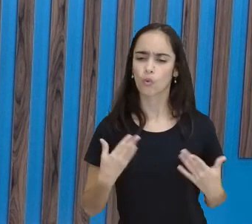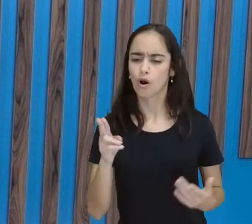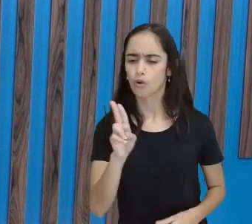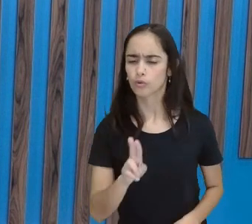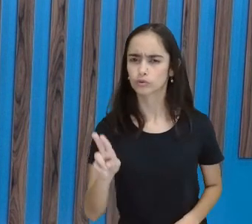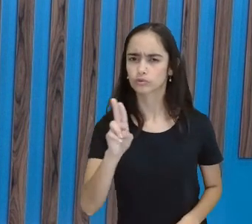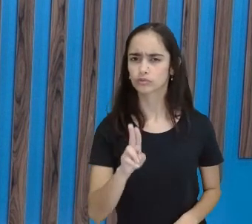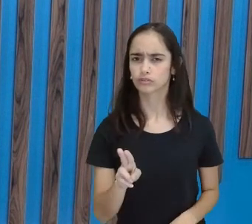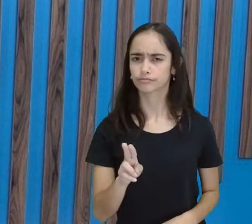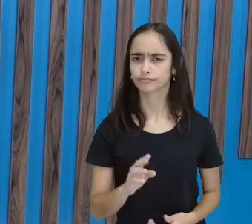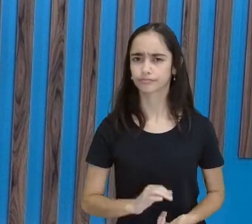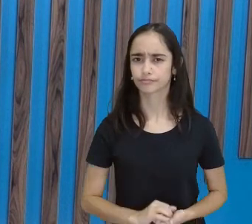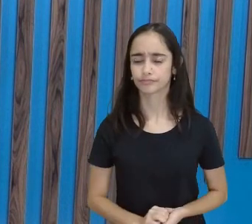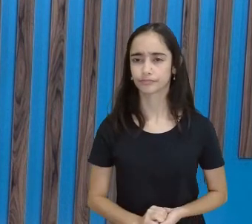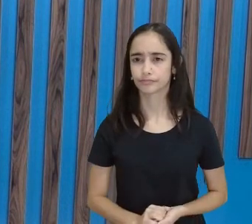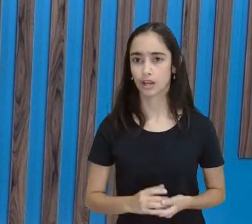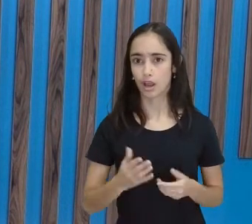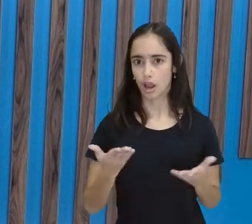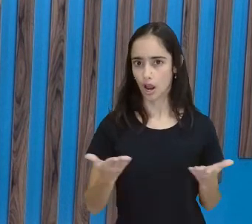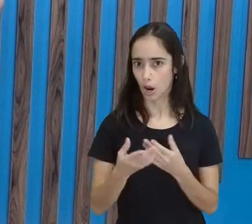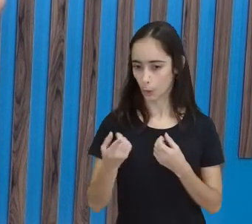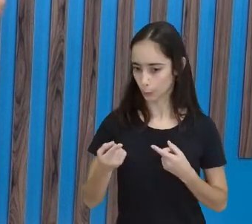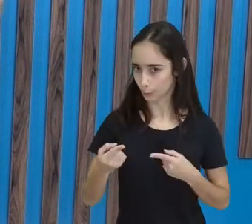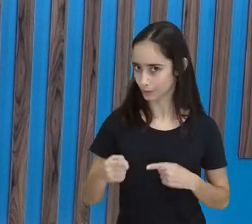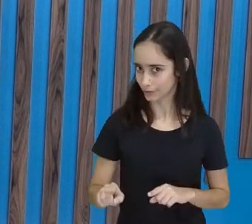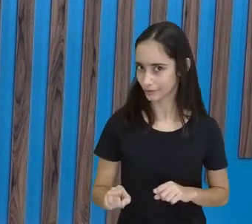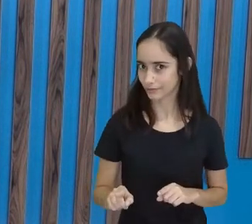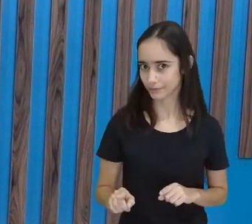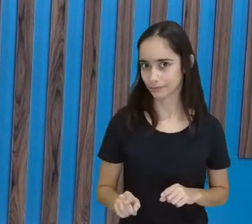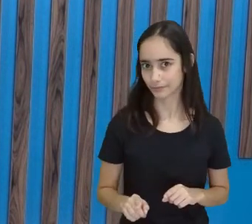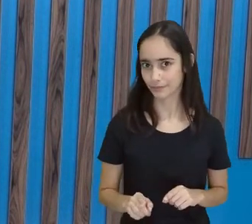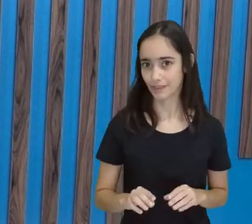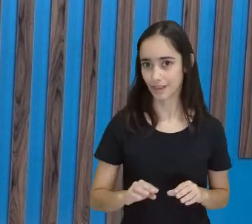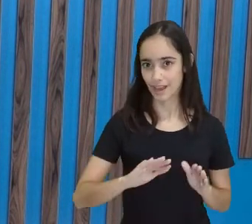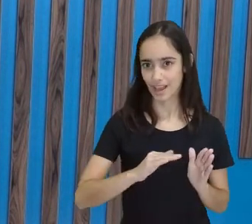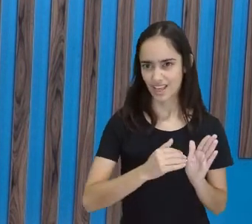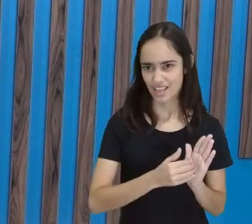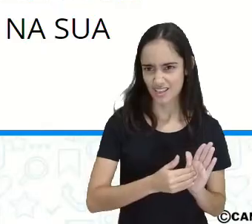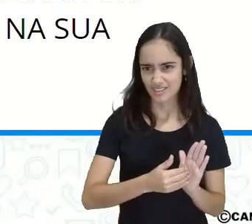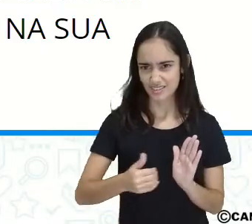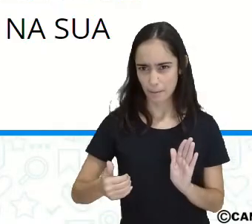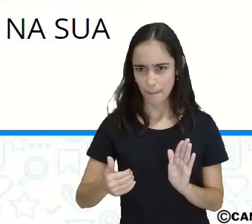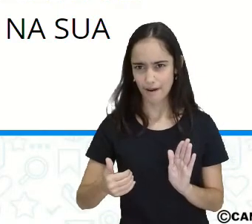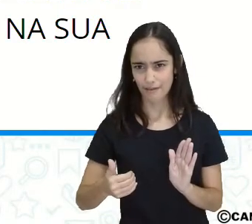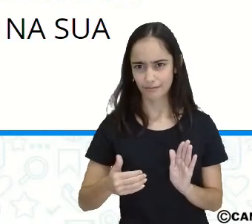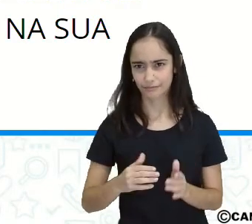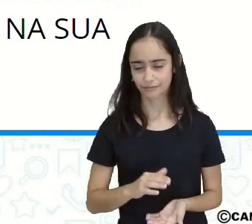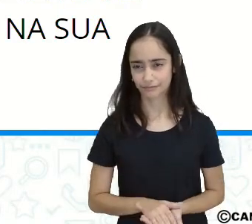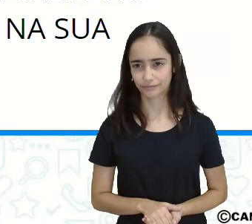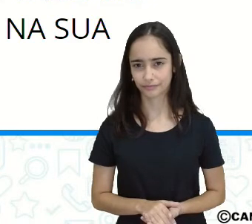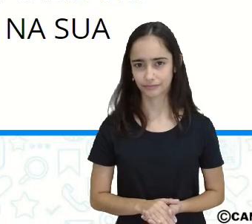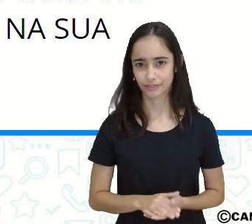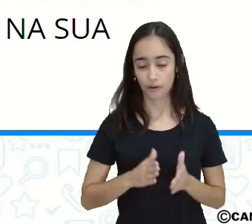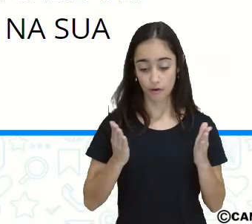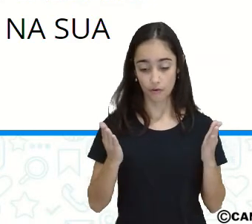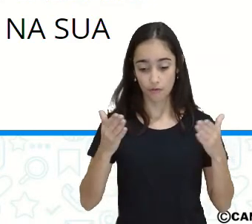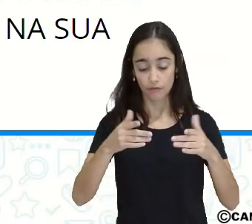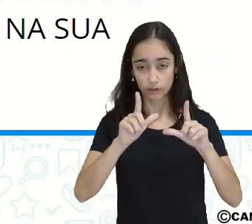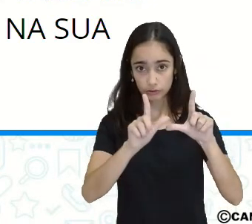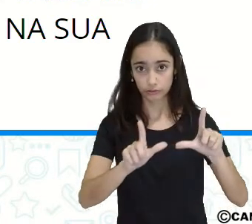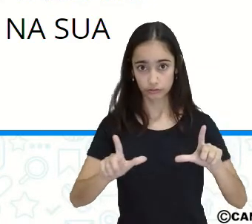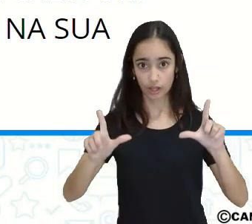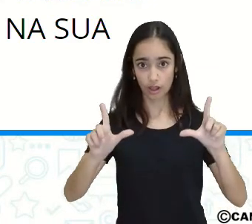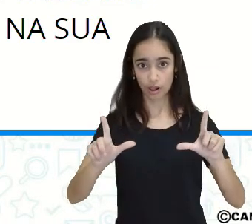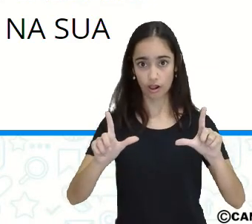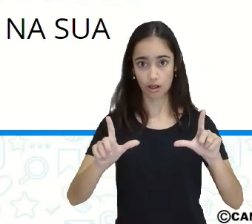ok? Desafio para vocês. Separar, foco aí na tela, para eles poderem dar o print se for necessário. Ó, momento de